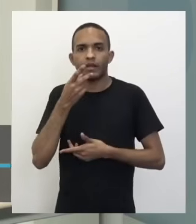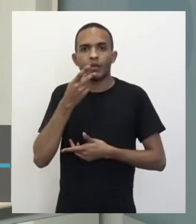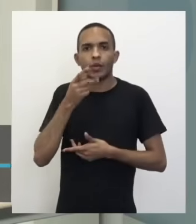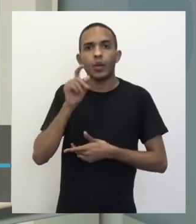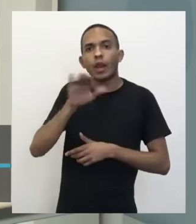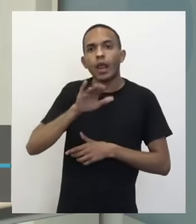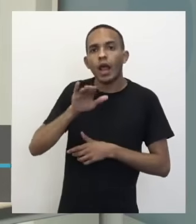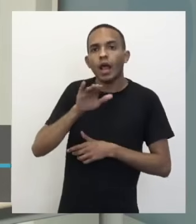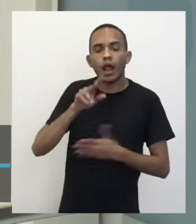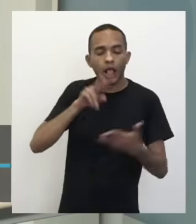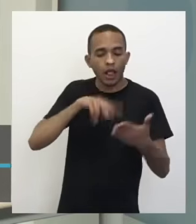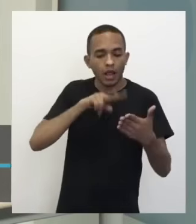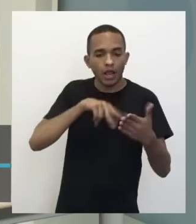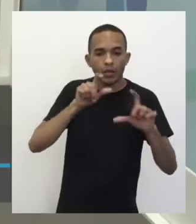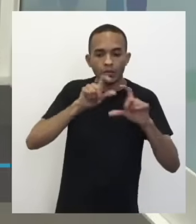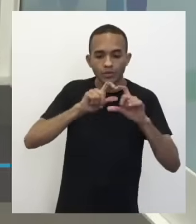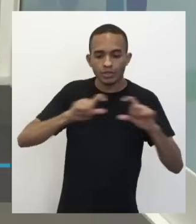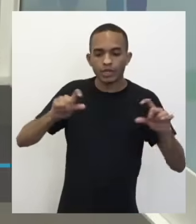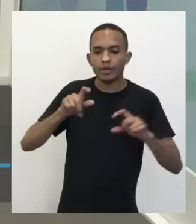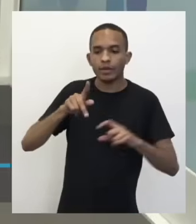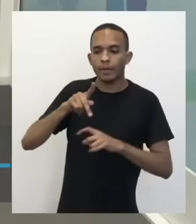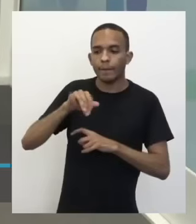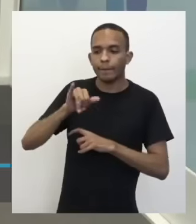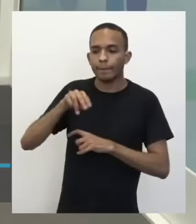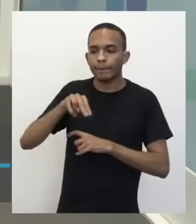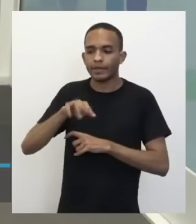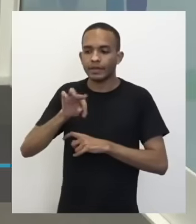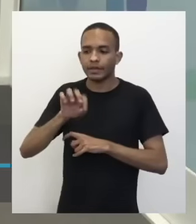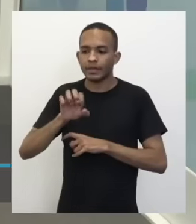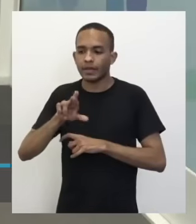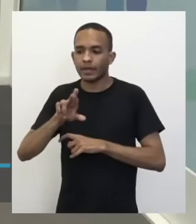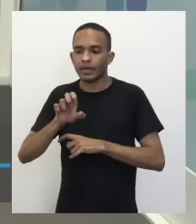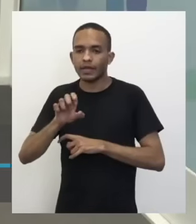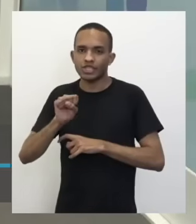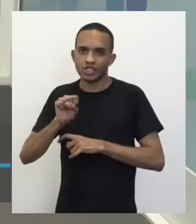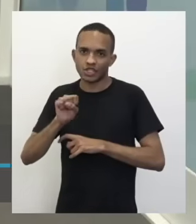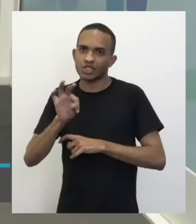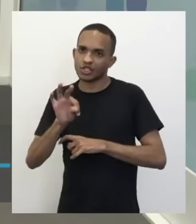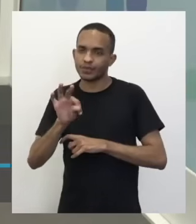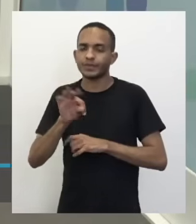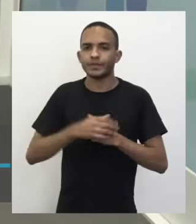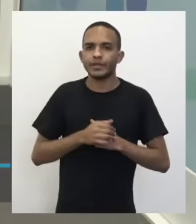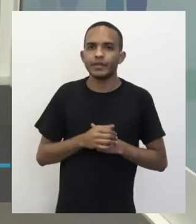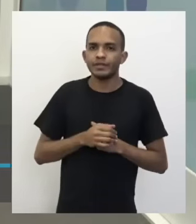Pinterest. Ela lê... Eu nunca vi tirinha no Pinterest, mas também nunca procurei. Vou procurar.